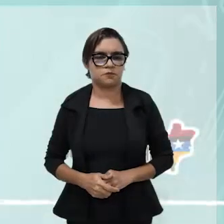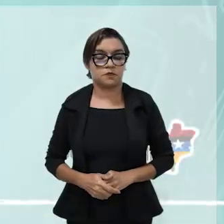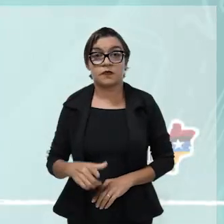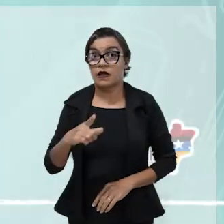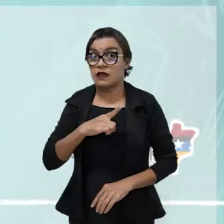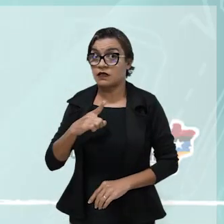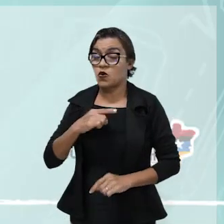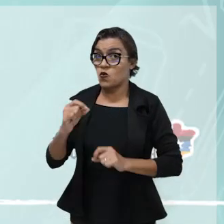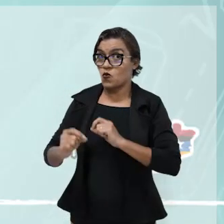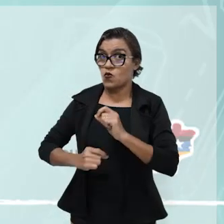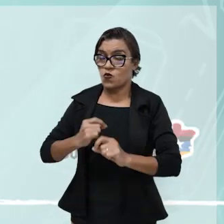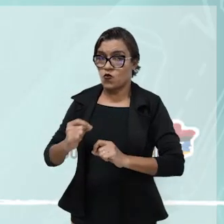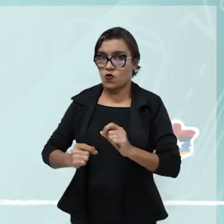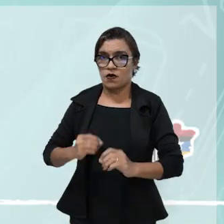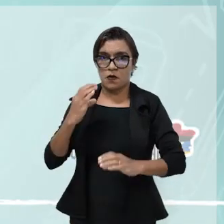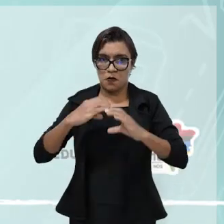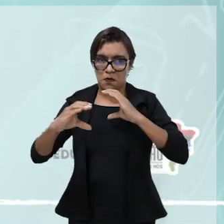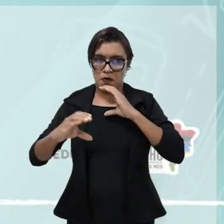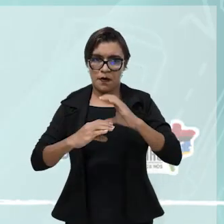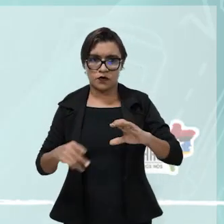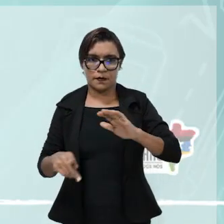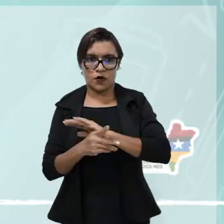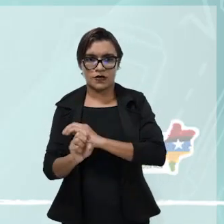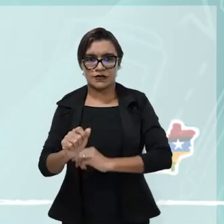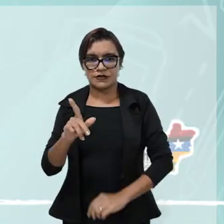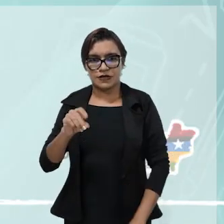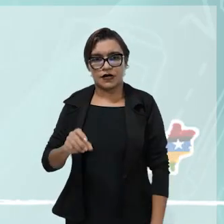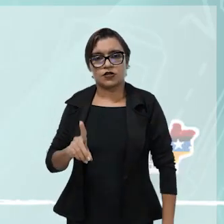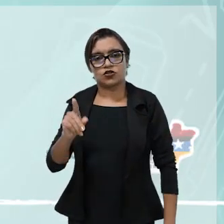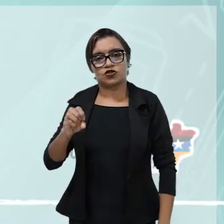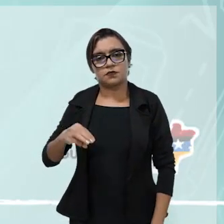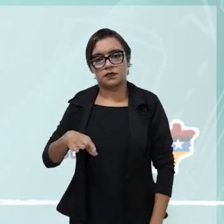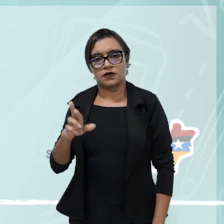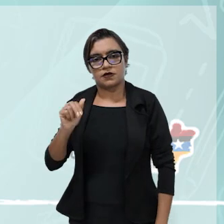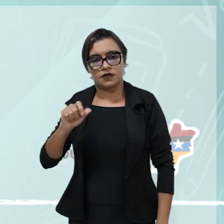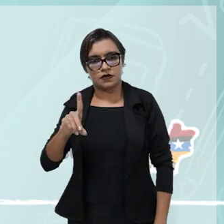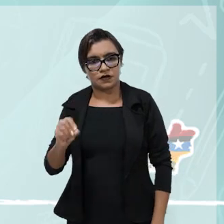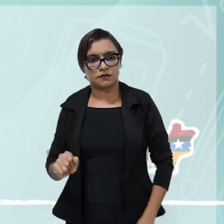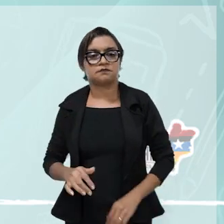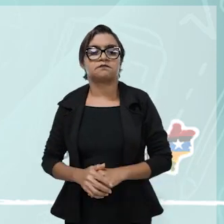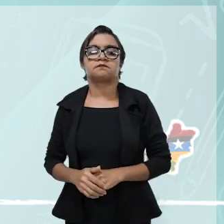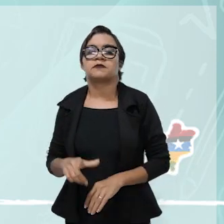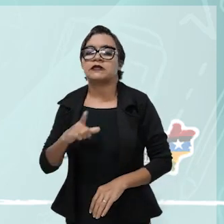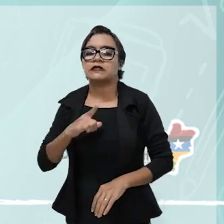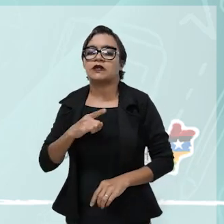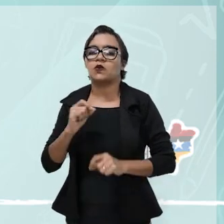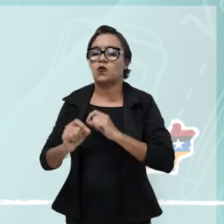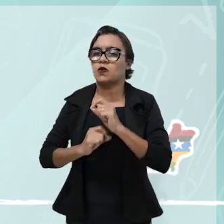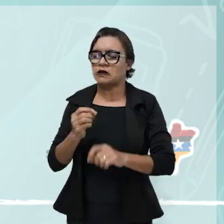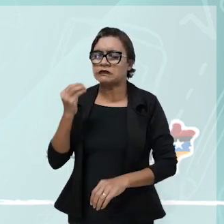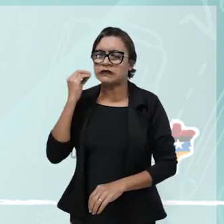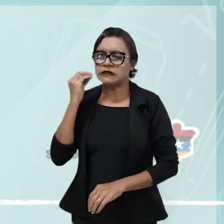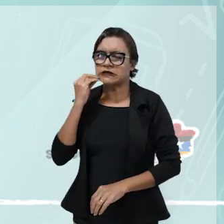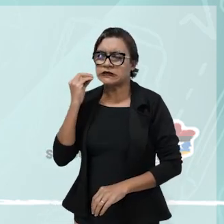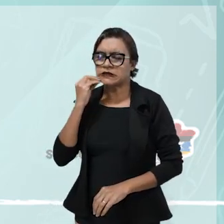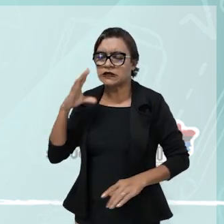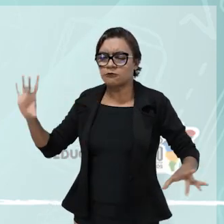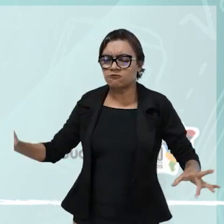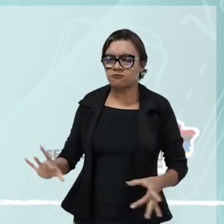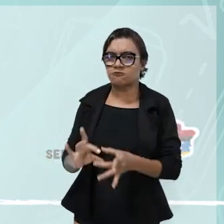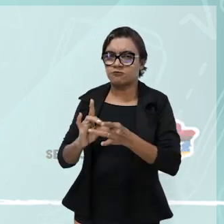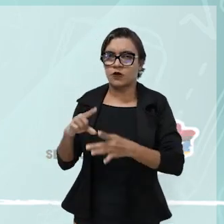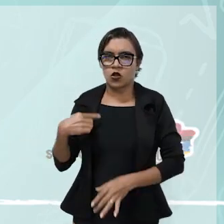Temos aqui uma cantiga de Sá de Miranda. Vamos analisá-la e depois vamos fazer aí, tentar conectar ela com a